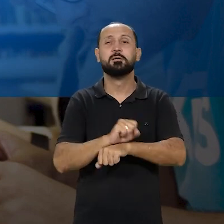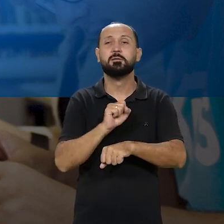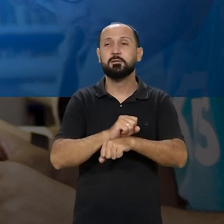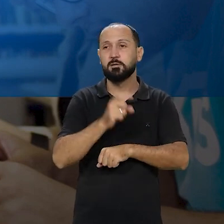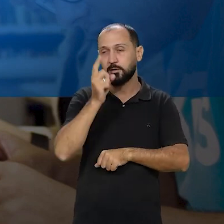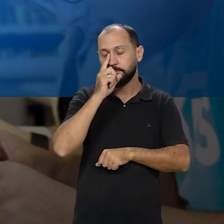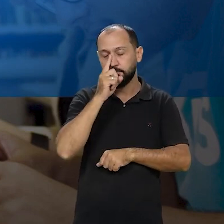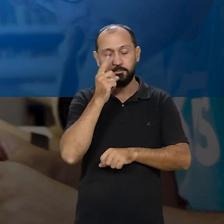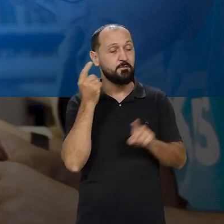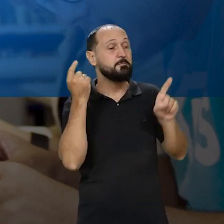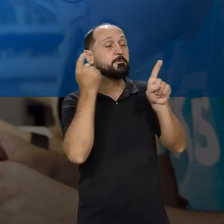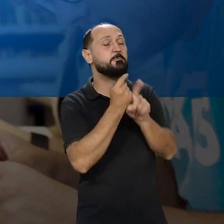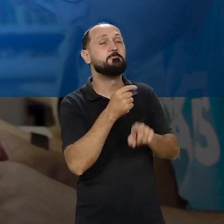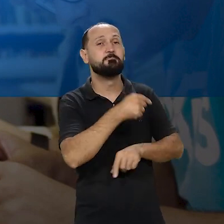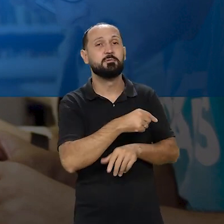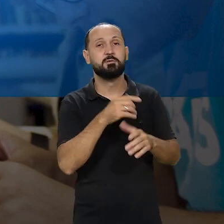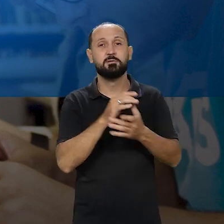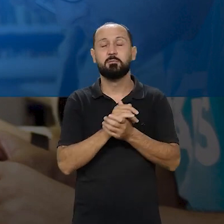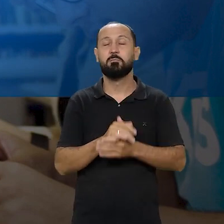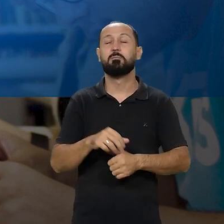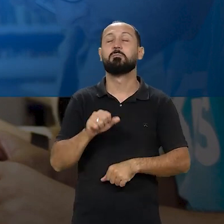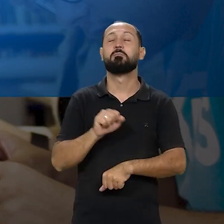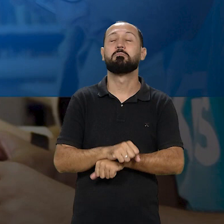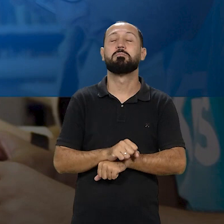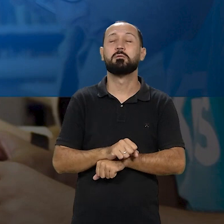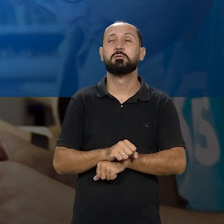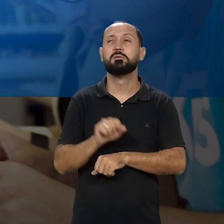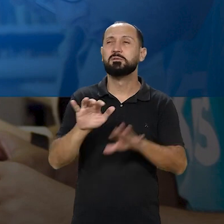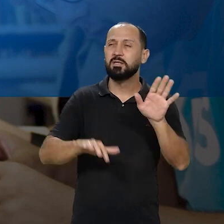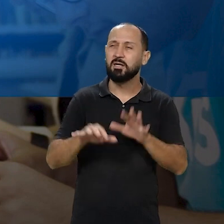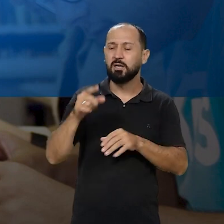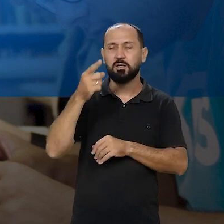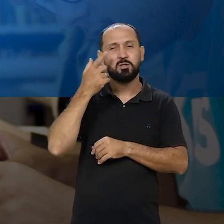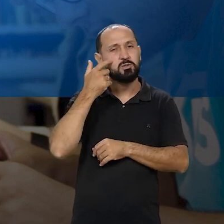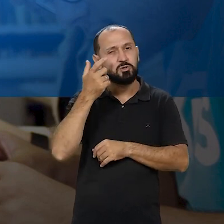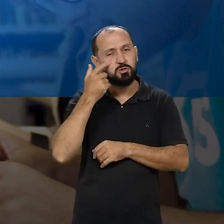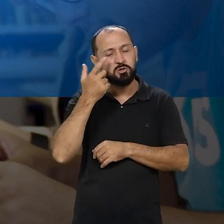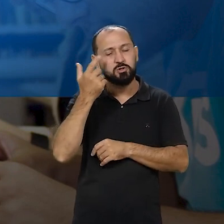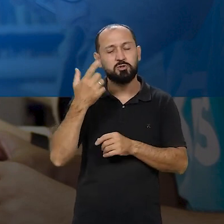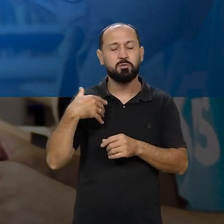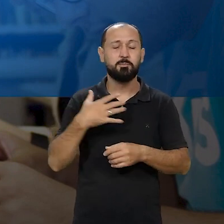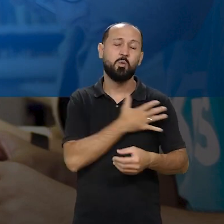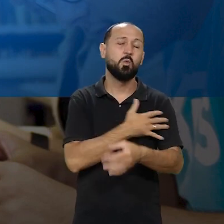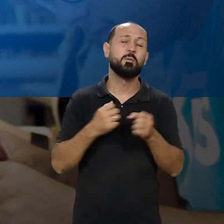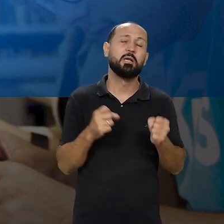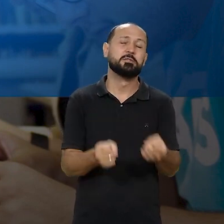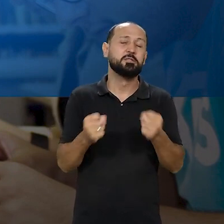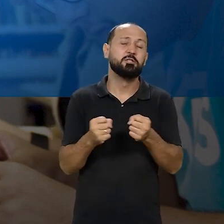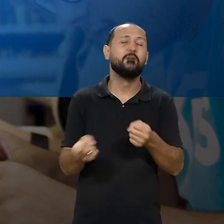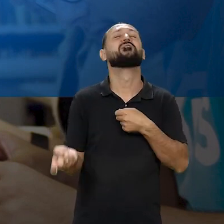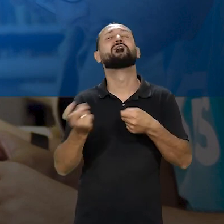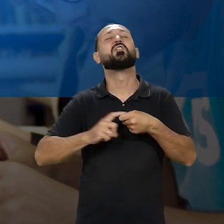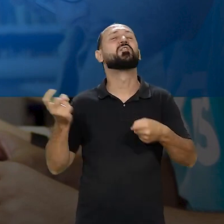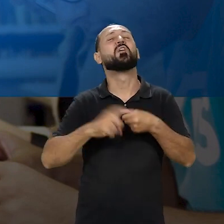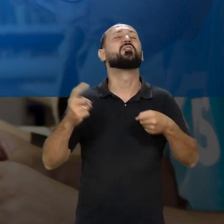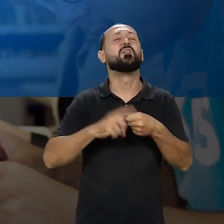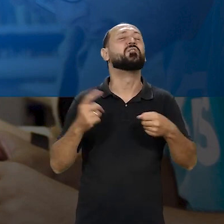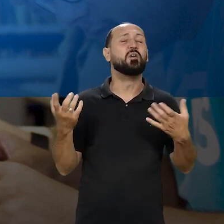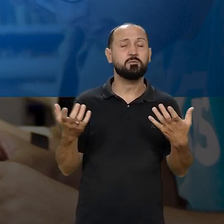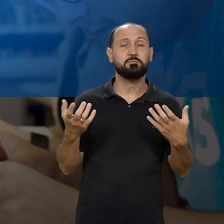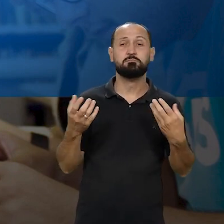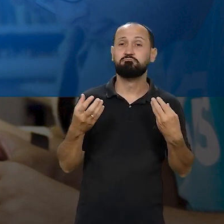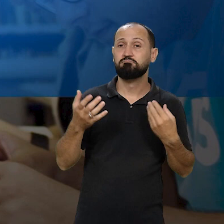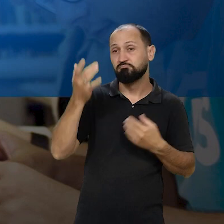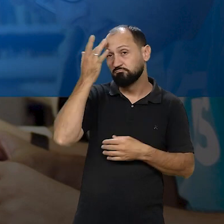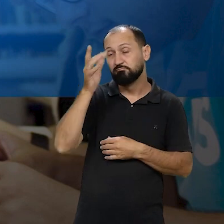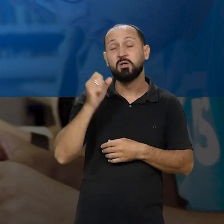mãe viesse me encontrar ali, inerte. Será que ela choraria? Sacudiria meu corpo, implorando que eu voltasse à vida?